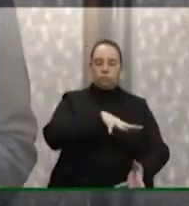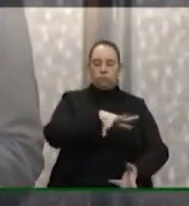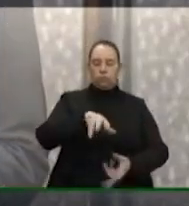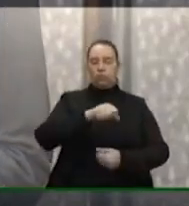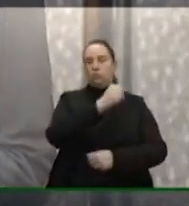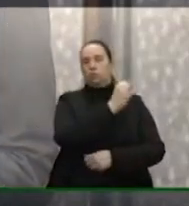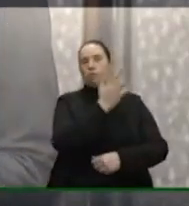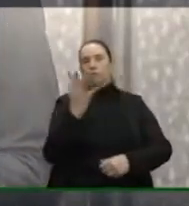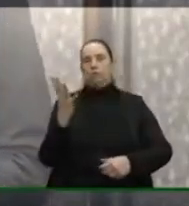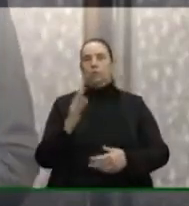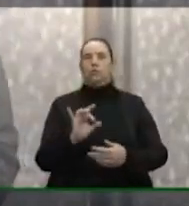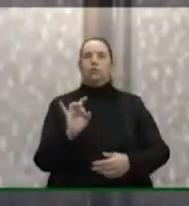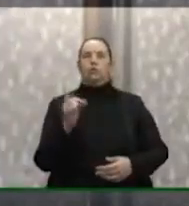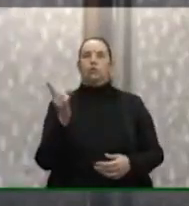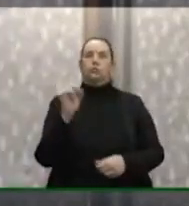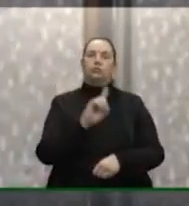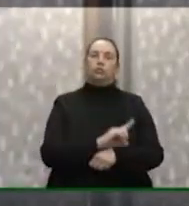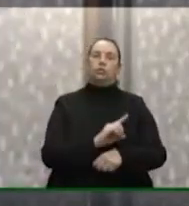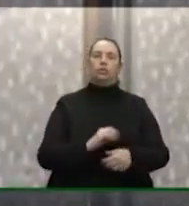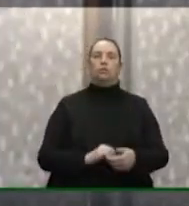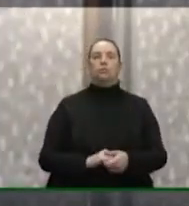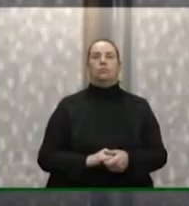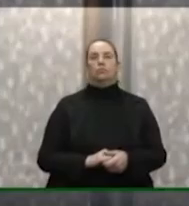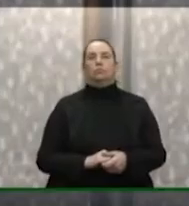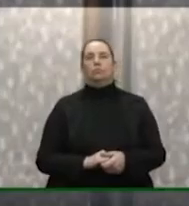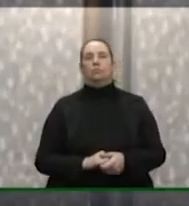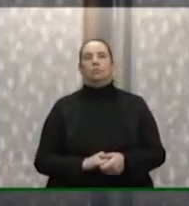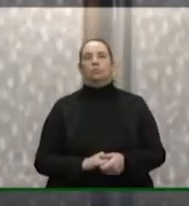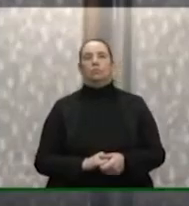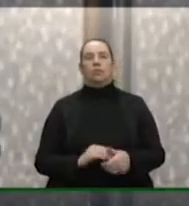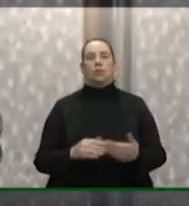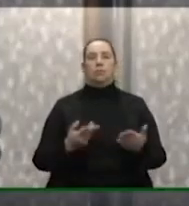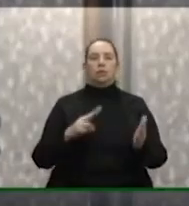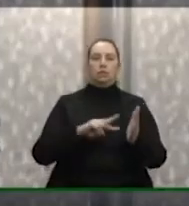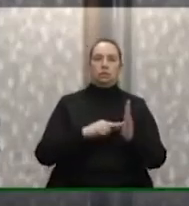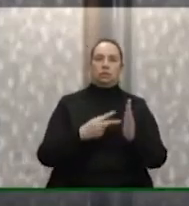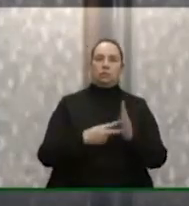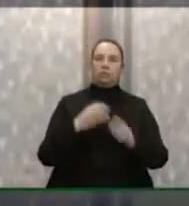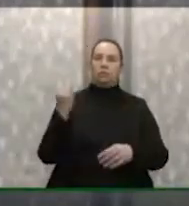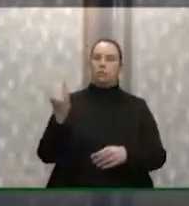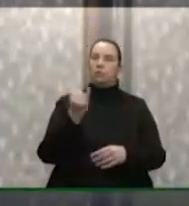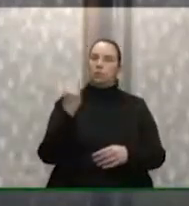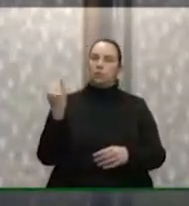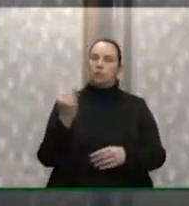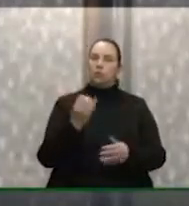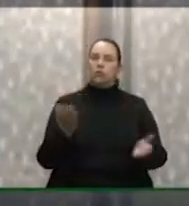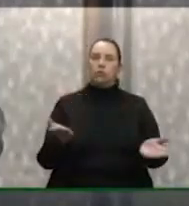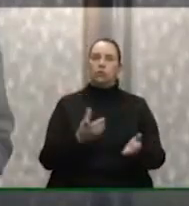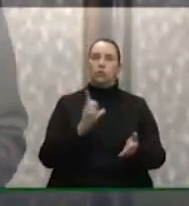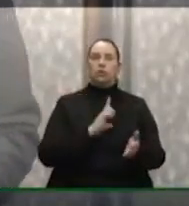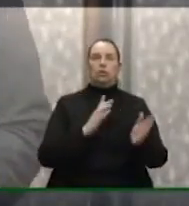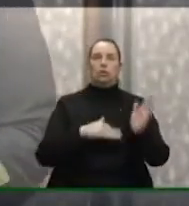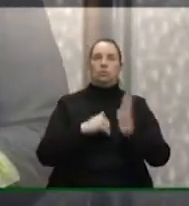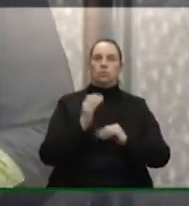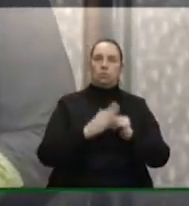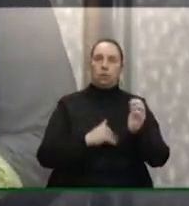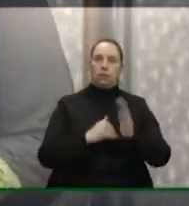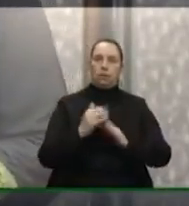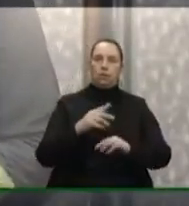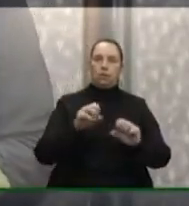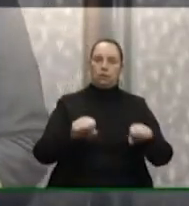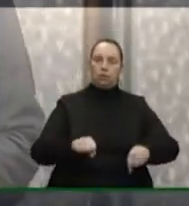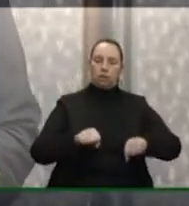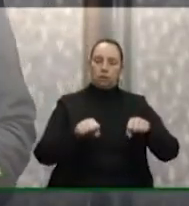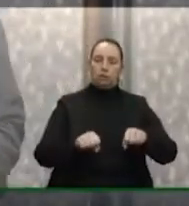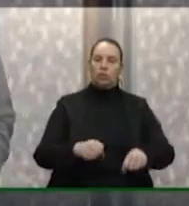é para nós só um dia ele se reveste de uma de um significado extraordinário hoje tem ato lá em Canoas a à